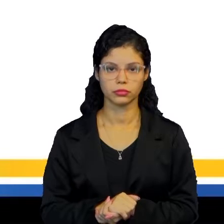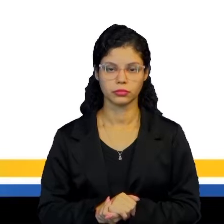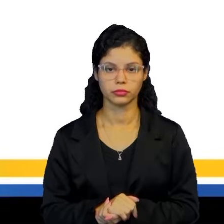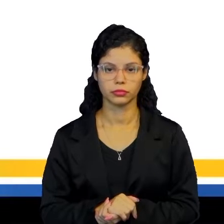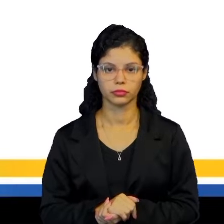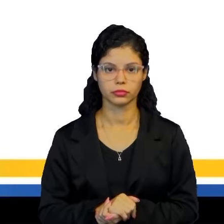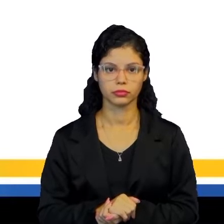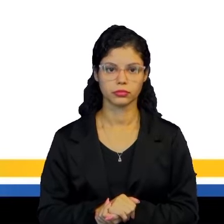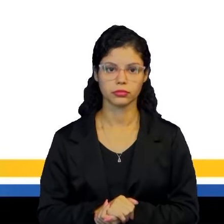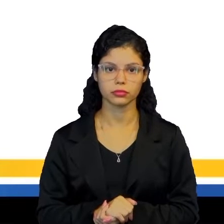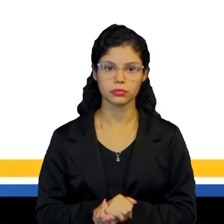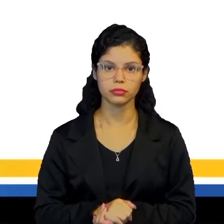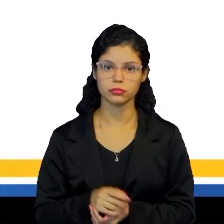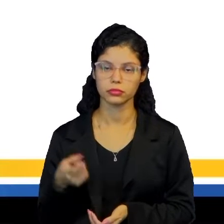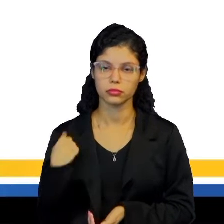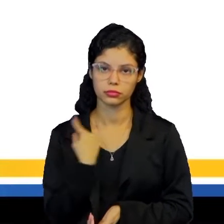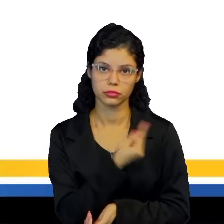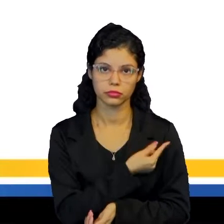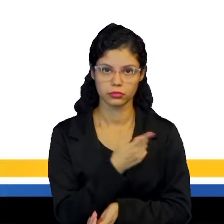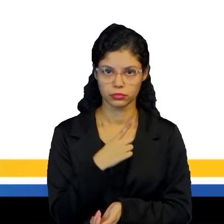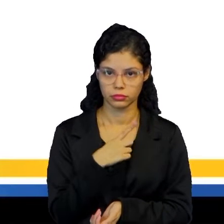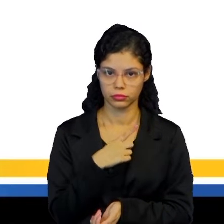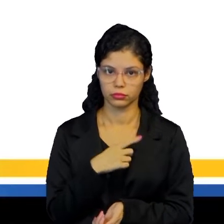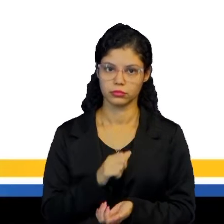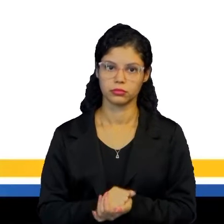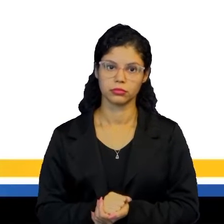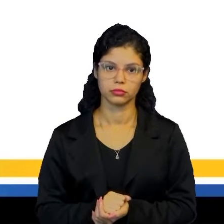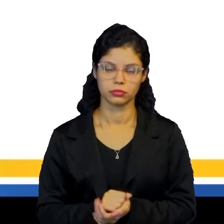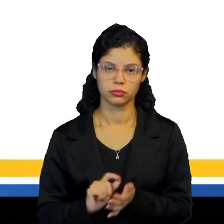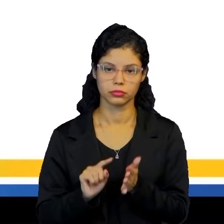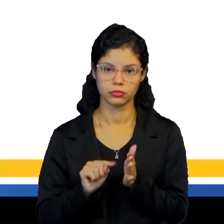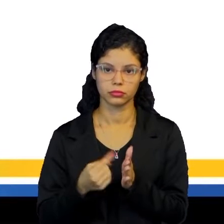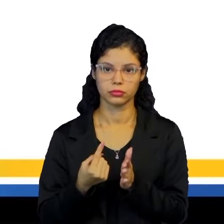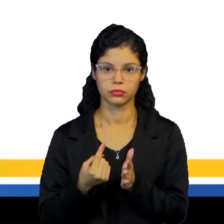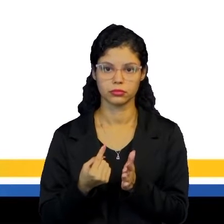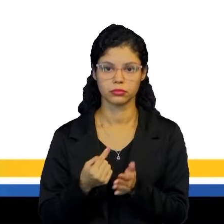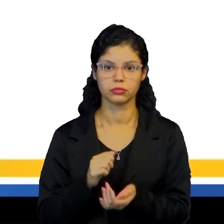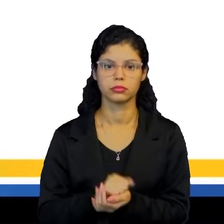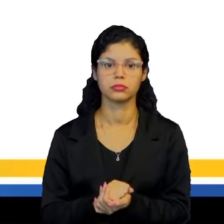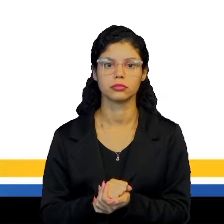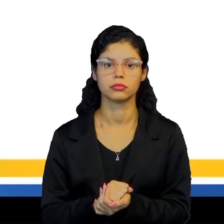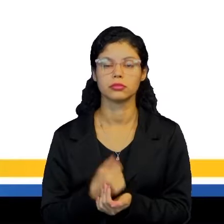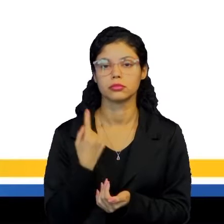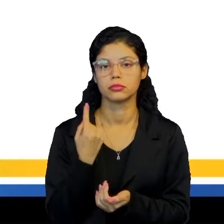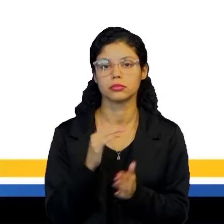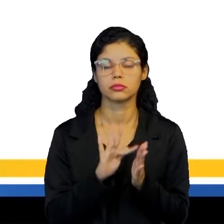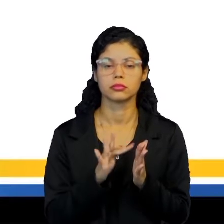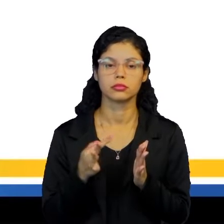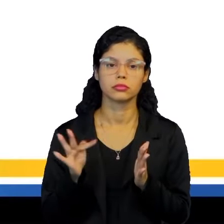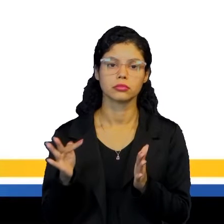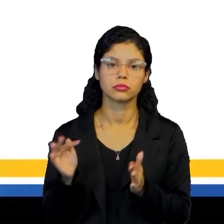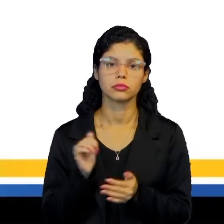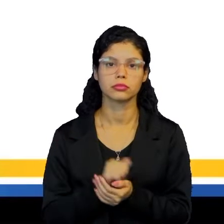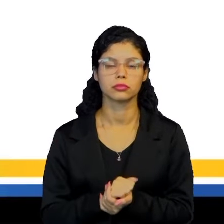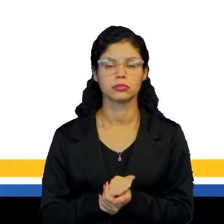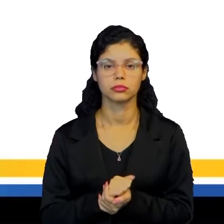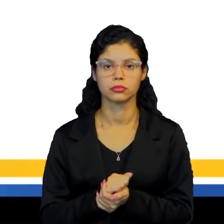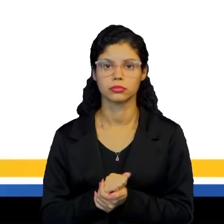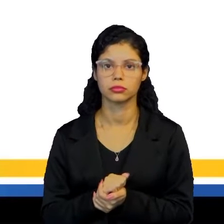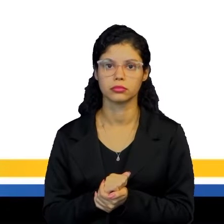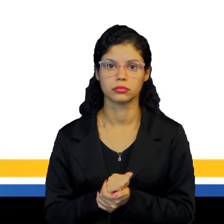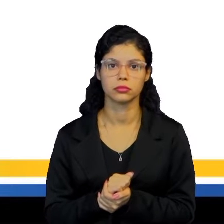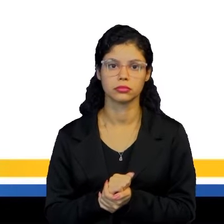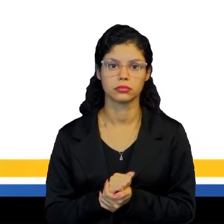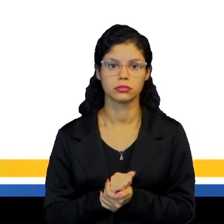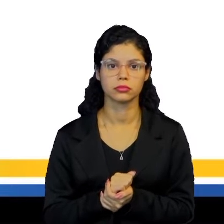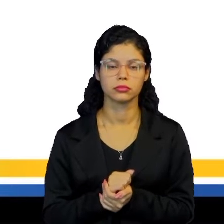o AN. Então aí nós temos, tá? No primeiro momento, uma das formas, tá? Das